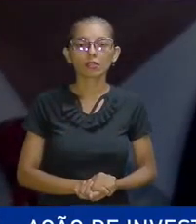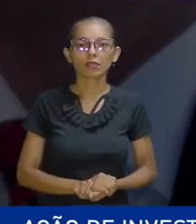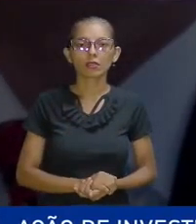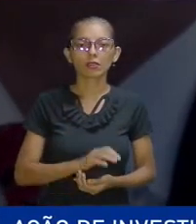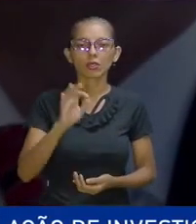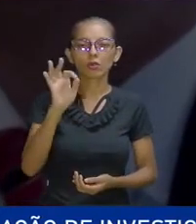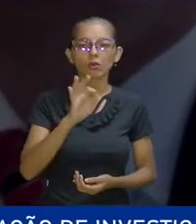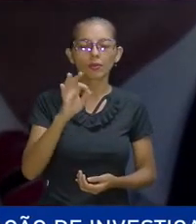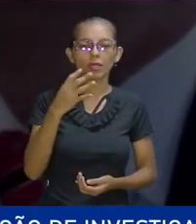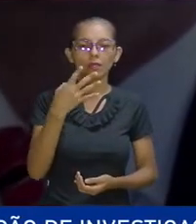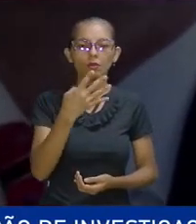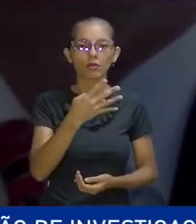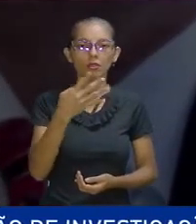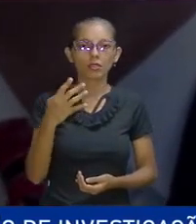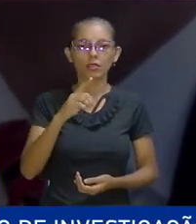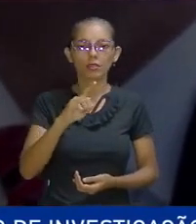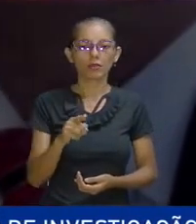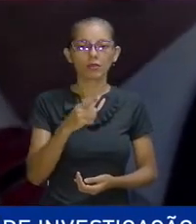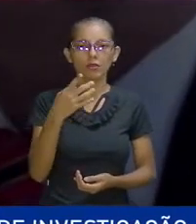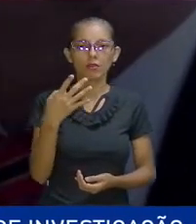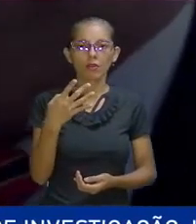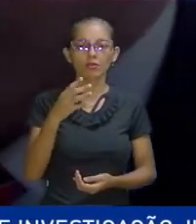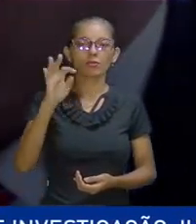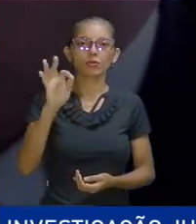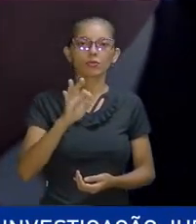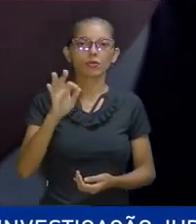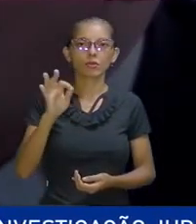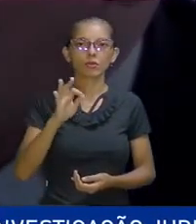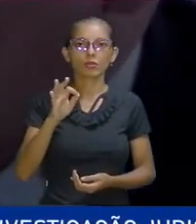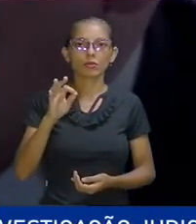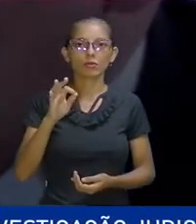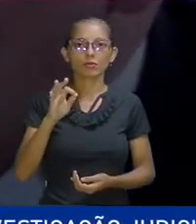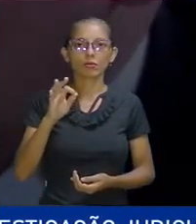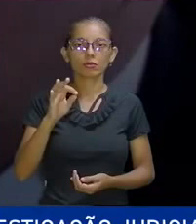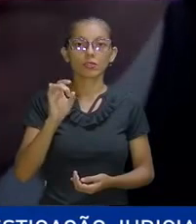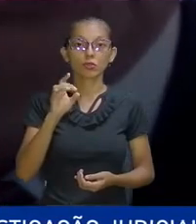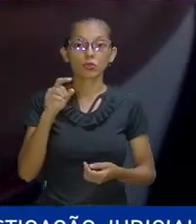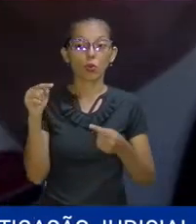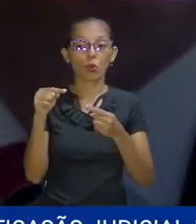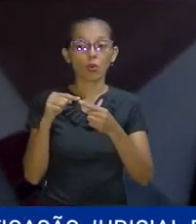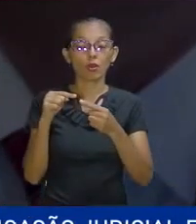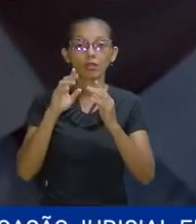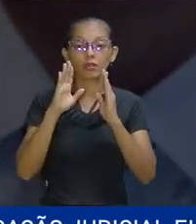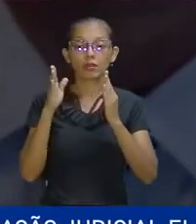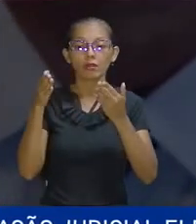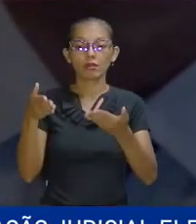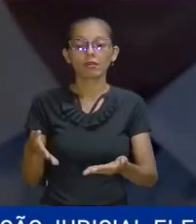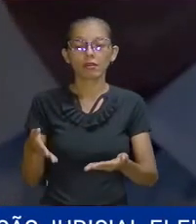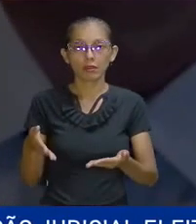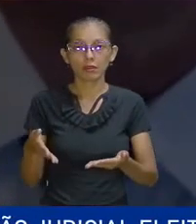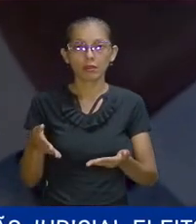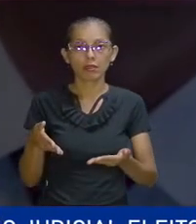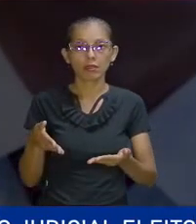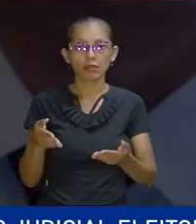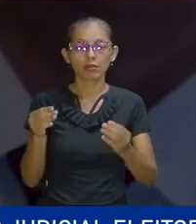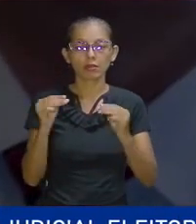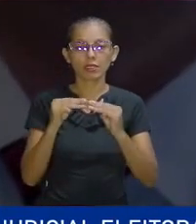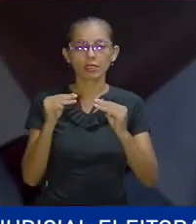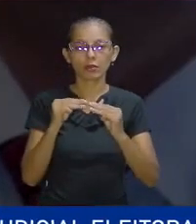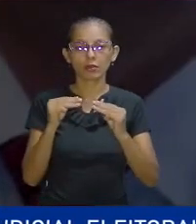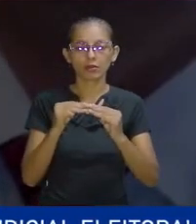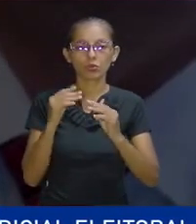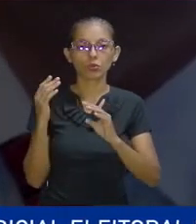44,4% dos votos que possui o município, que foi de 19.191